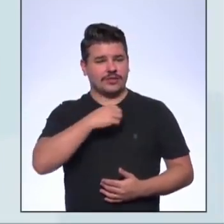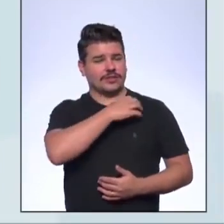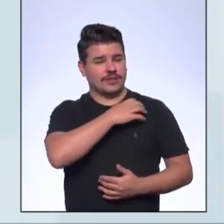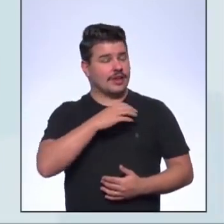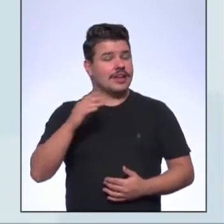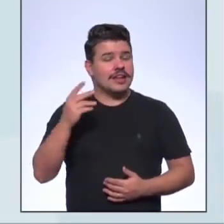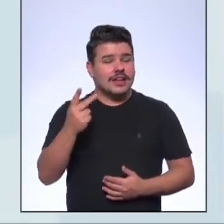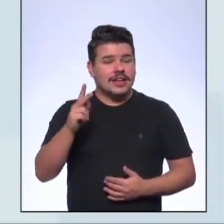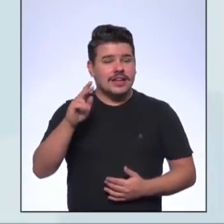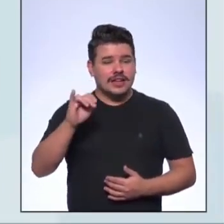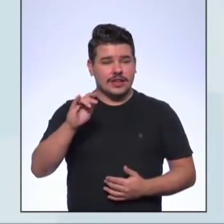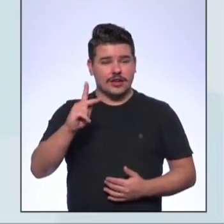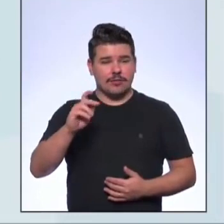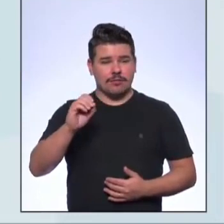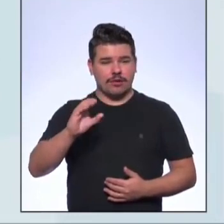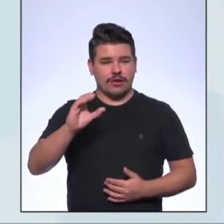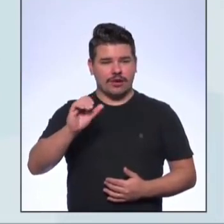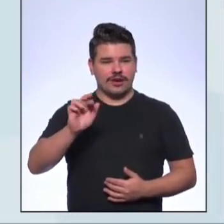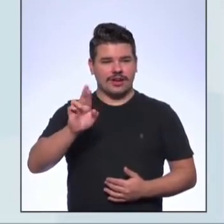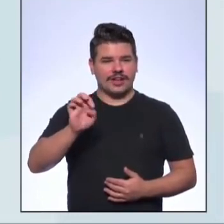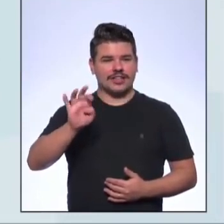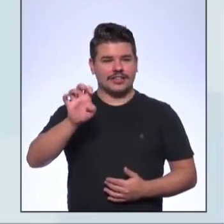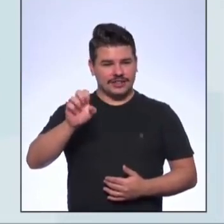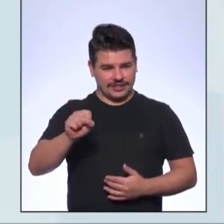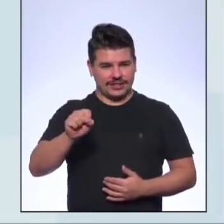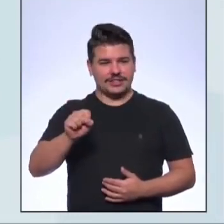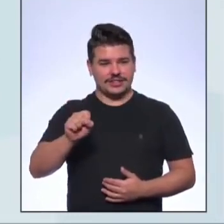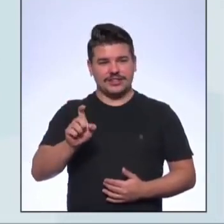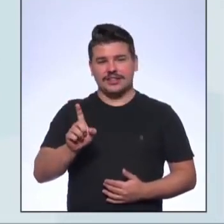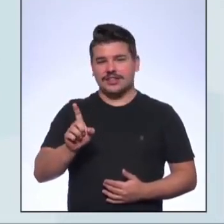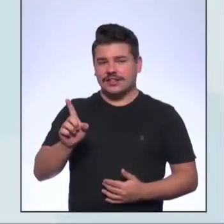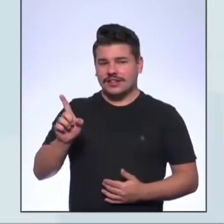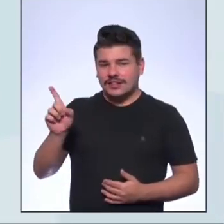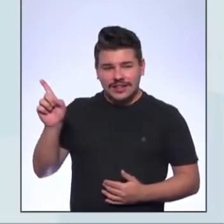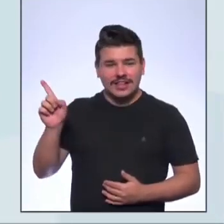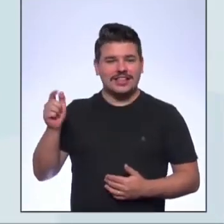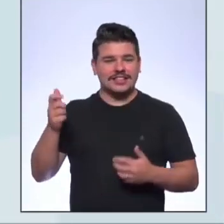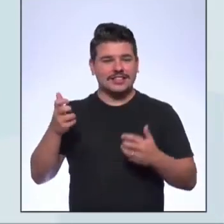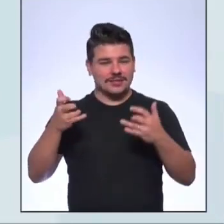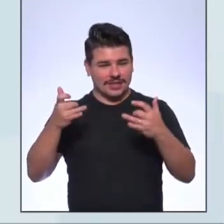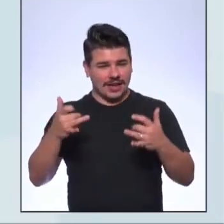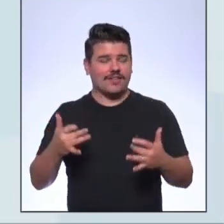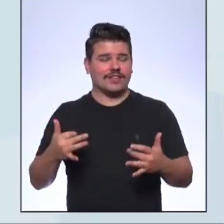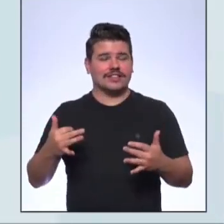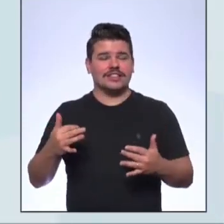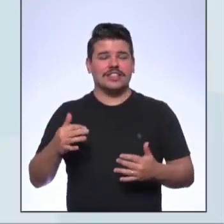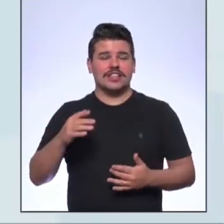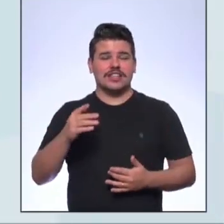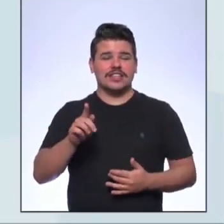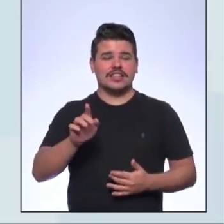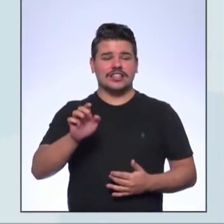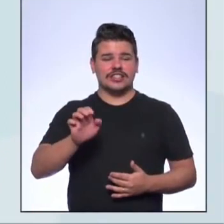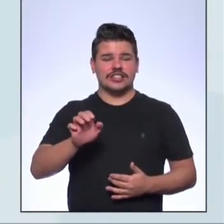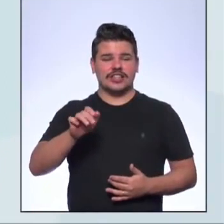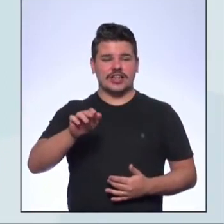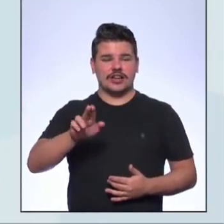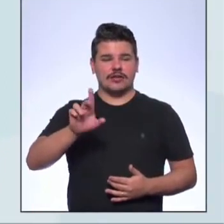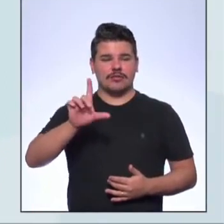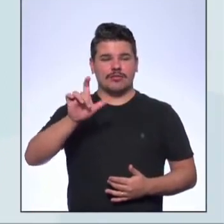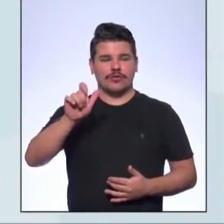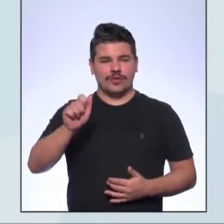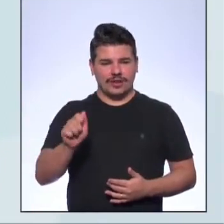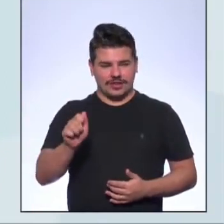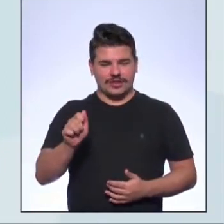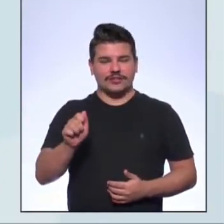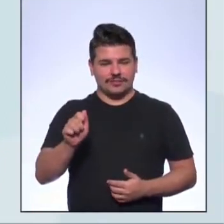parte do corpo, ela produzia uma partícula chamada de gêmula, E aí, essa partícula, várias, né, com cada